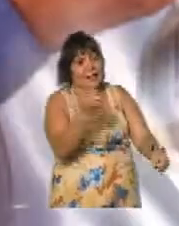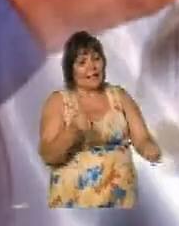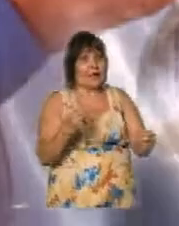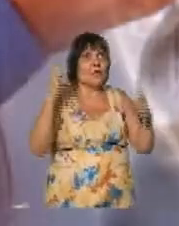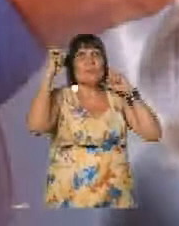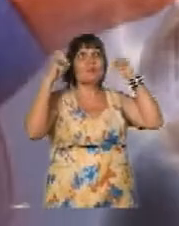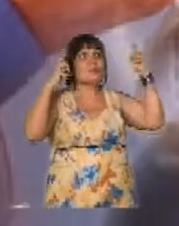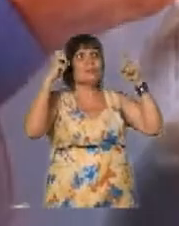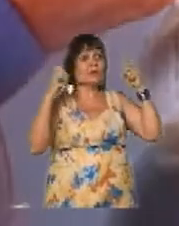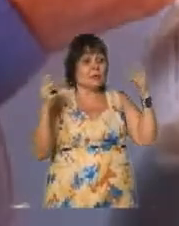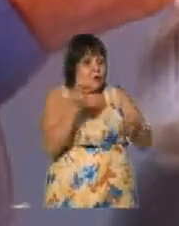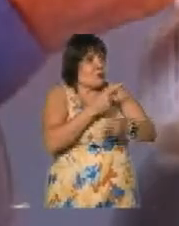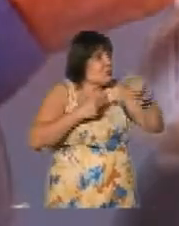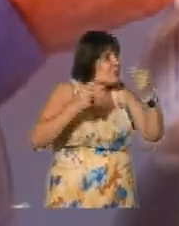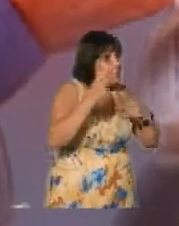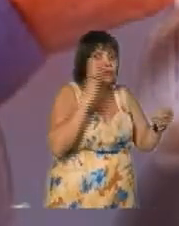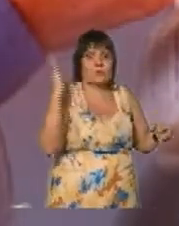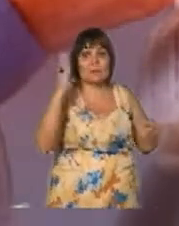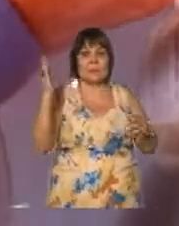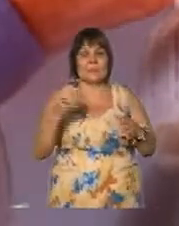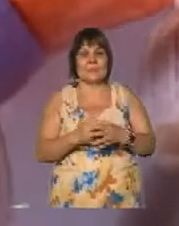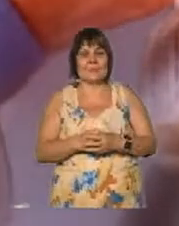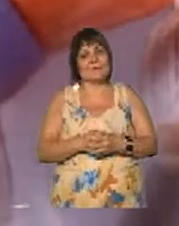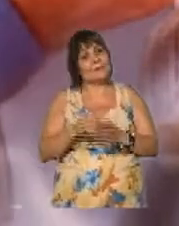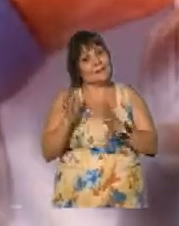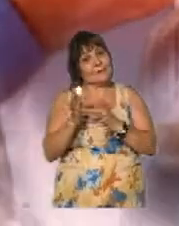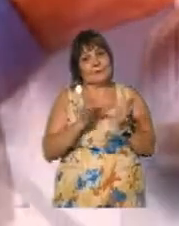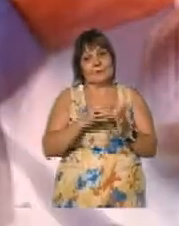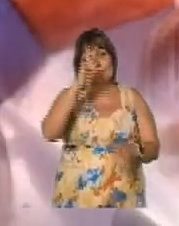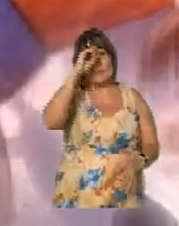o vento e a fúria da água, tudo cessou e veio a bonança.